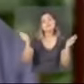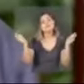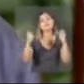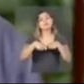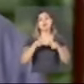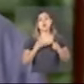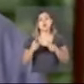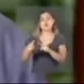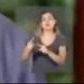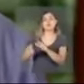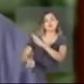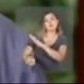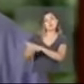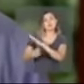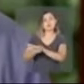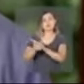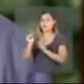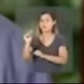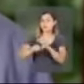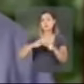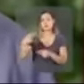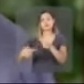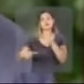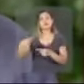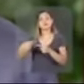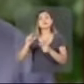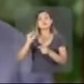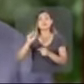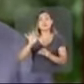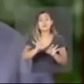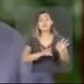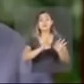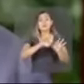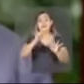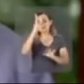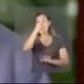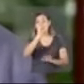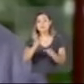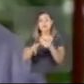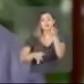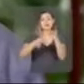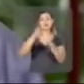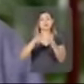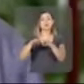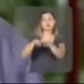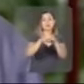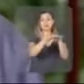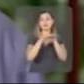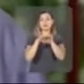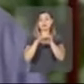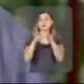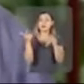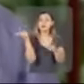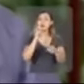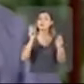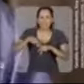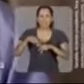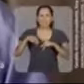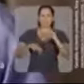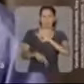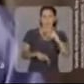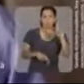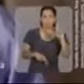experiência é que vamos combater a corrupção, mudar a política e criar um Brasil mais justo, capaz